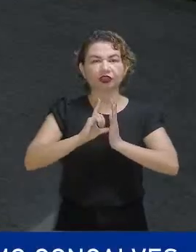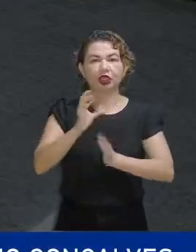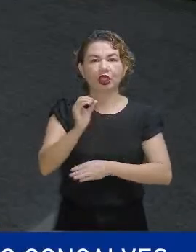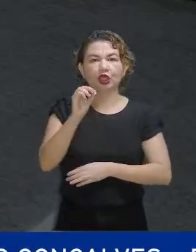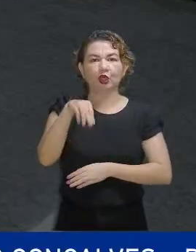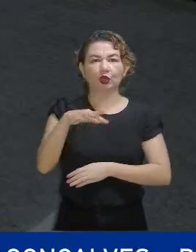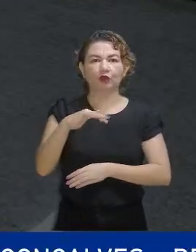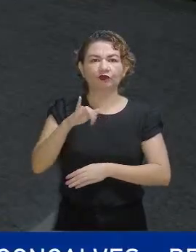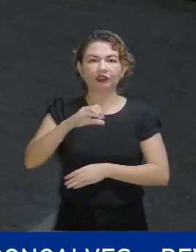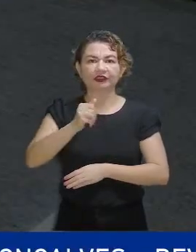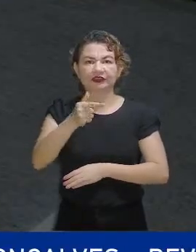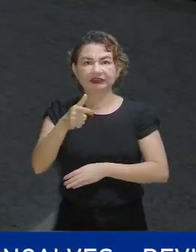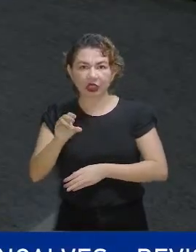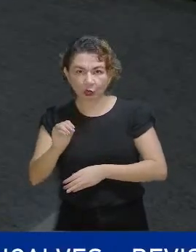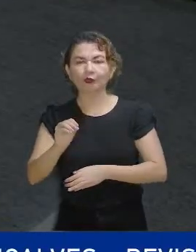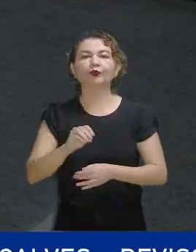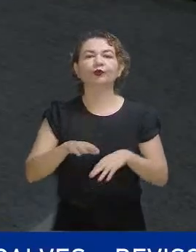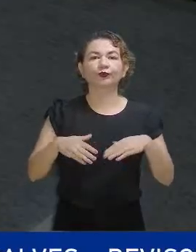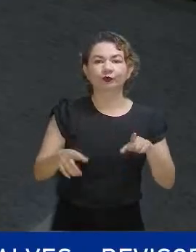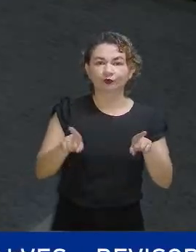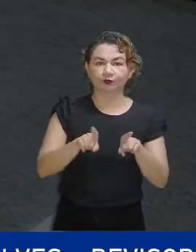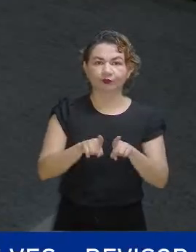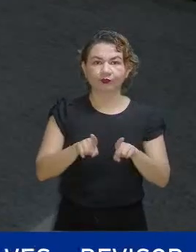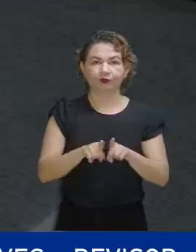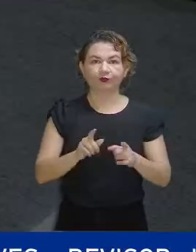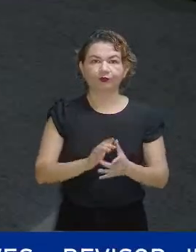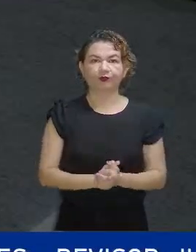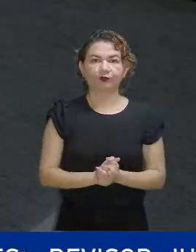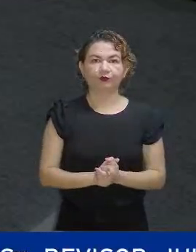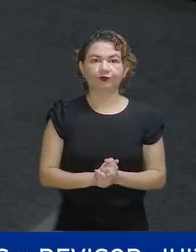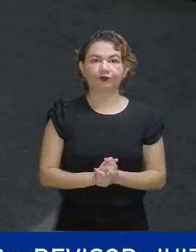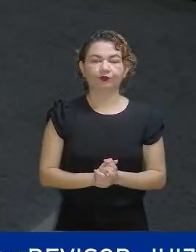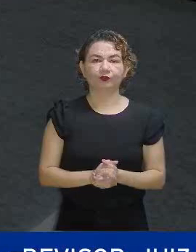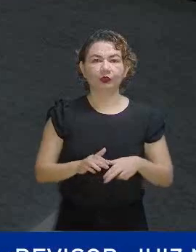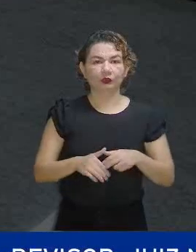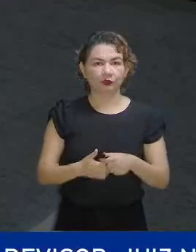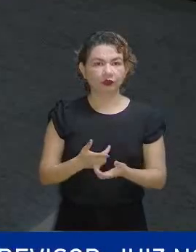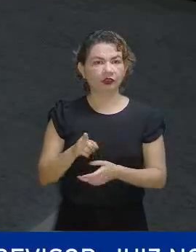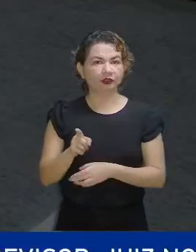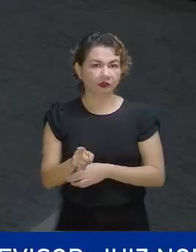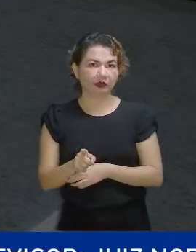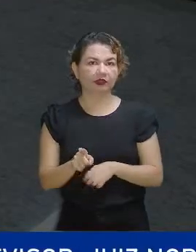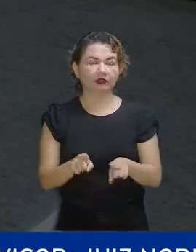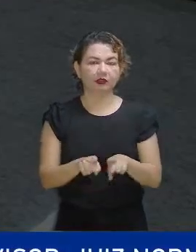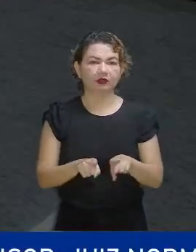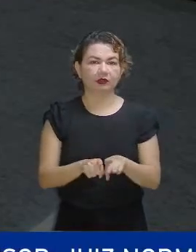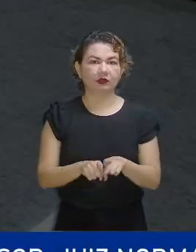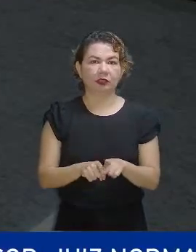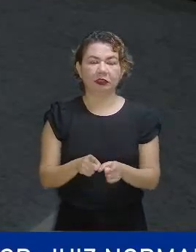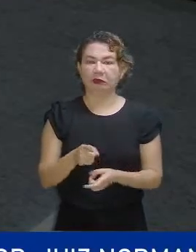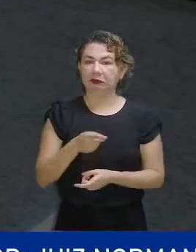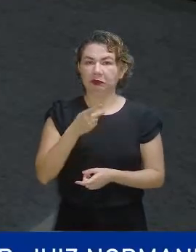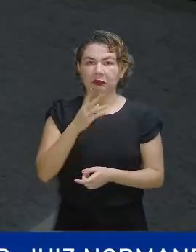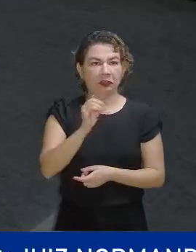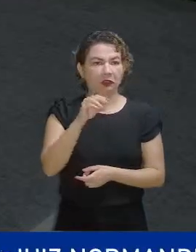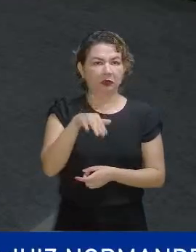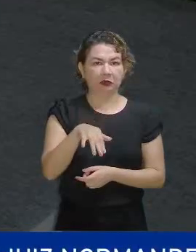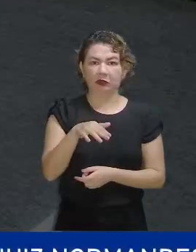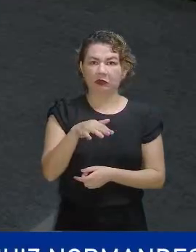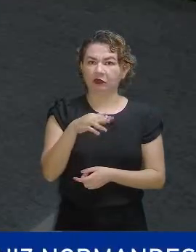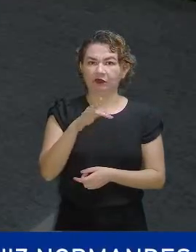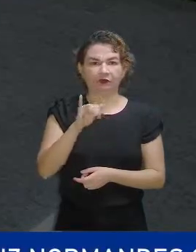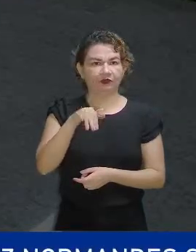mérito, a tipicidade da conduta imputada, pois foi detido com dinheiro sem que houvesse confissão